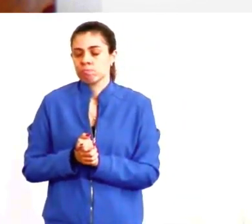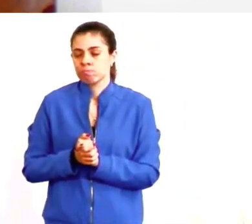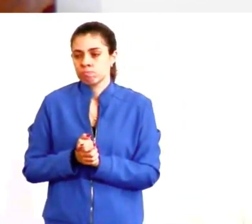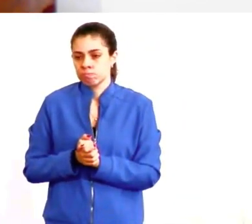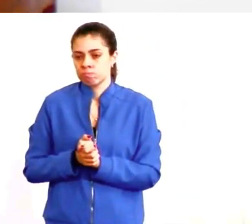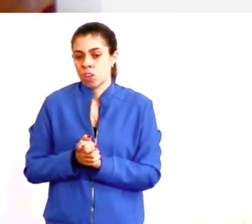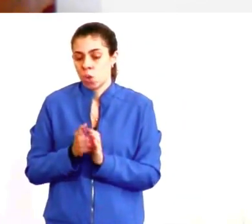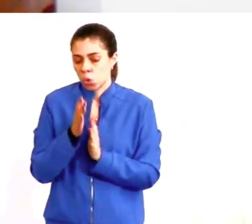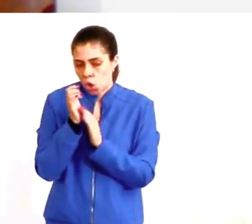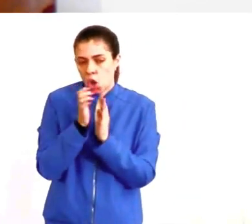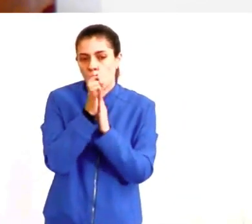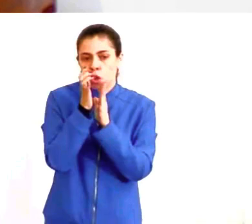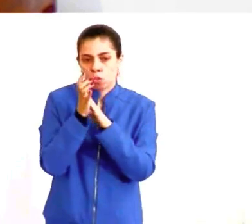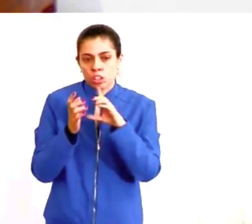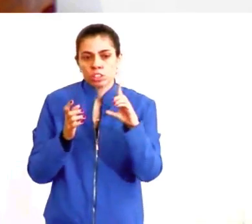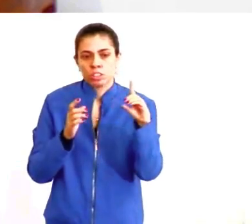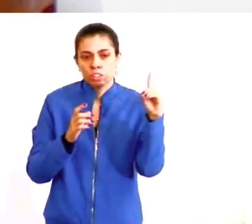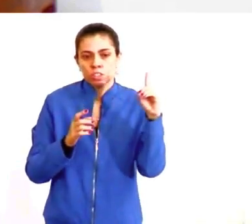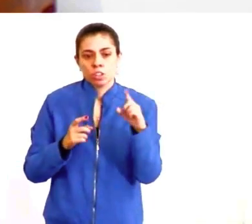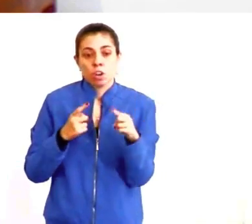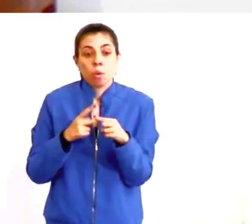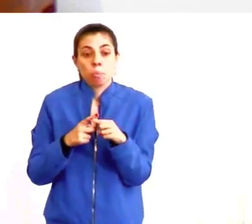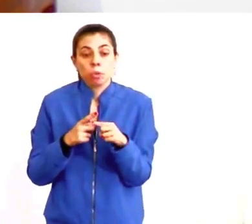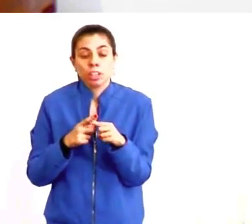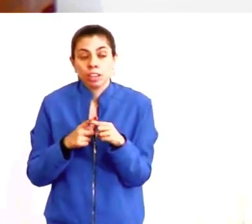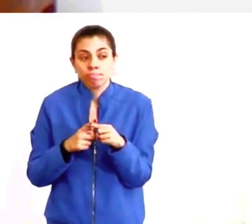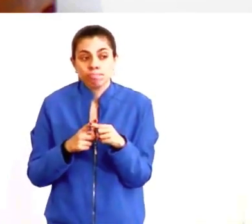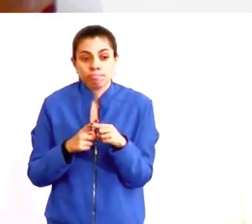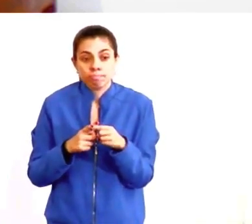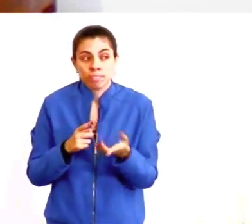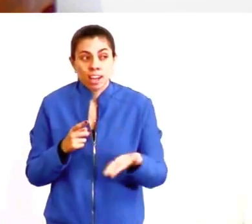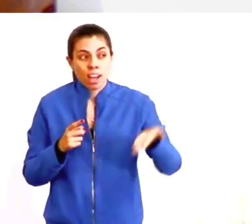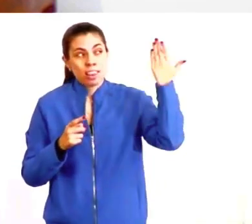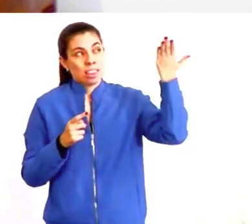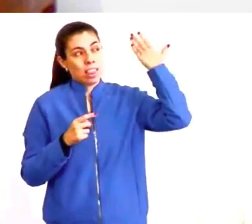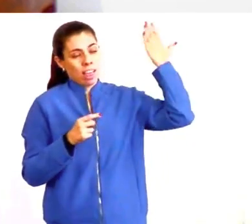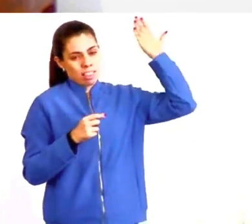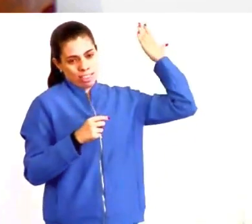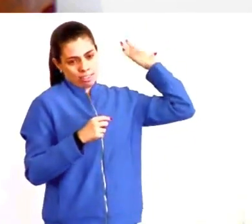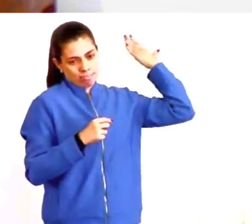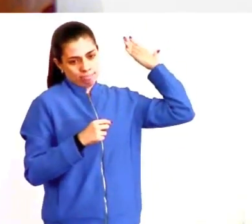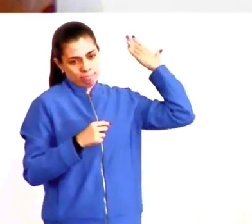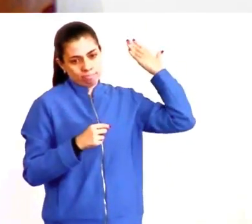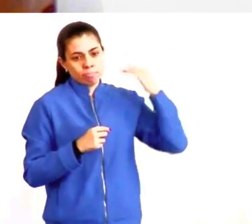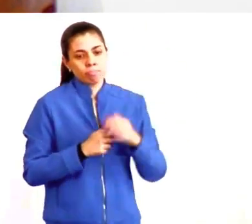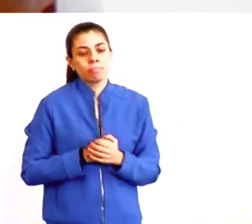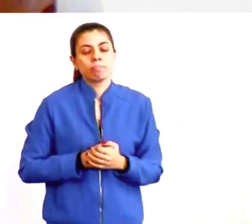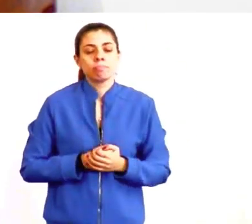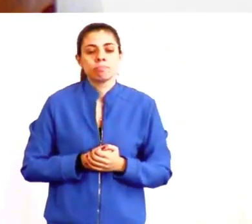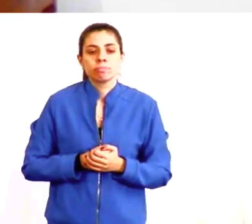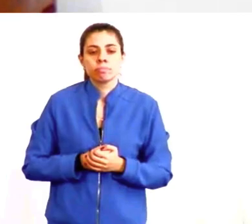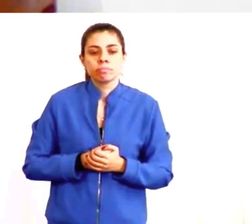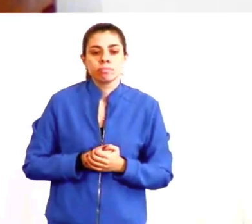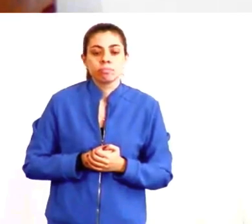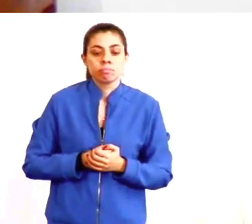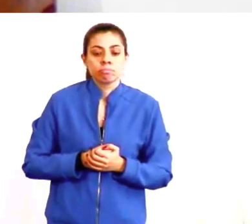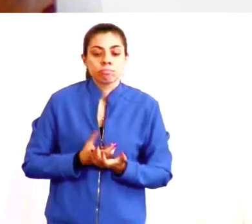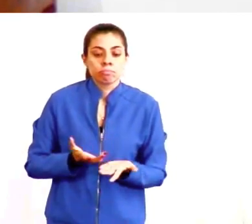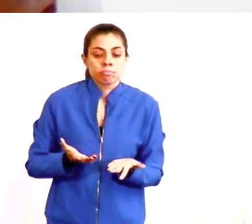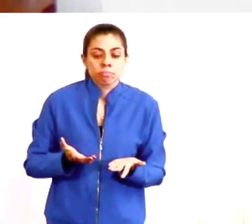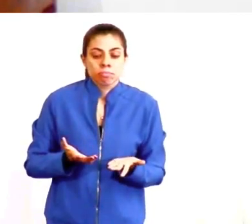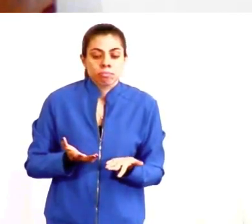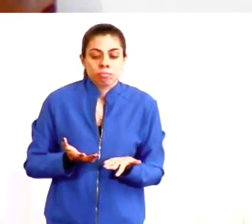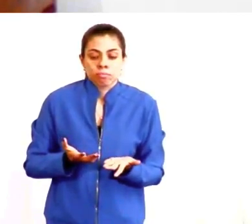vidas para que a adoração, a forma como Deus quer ser adorado, se tornasse um ensino mundial,